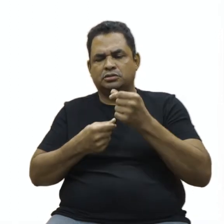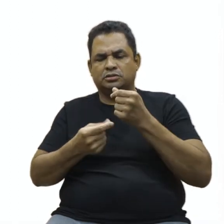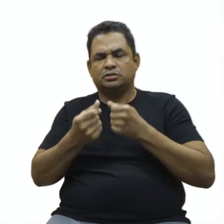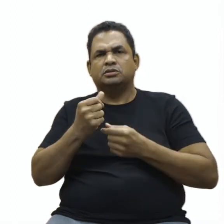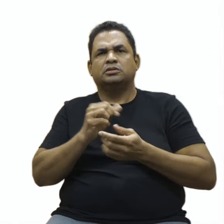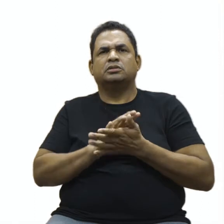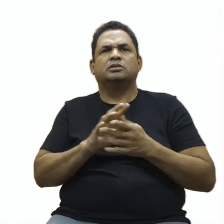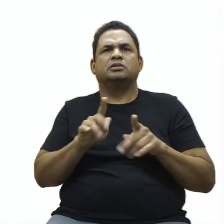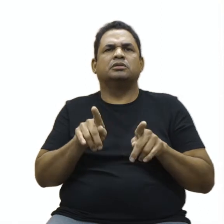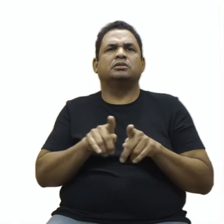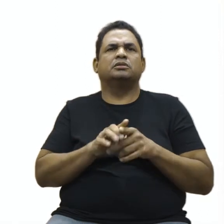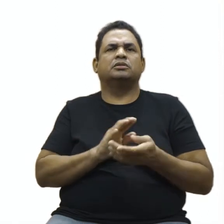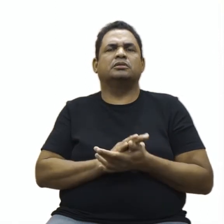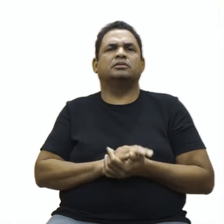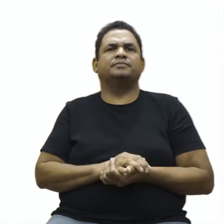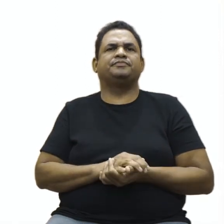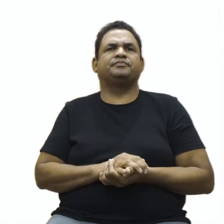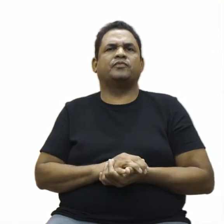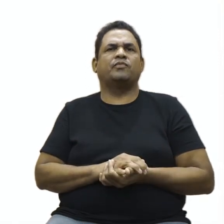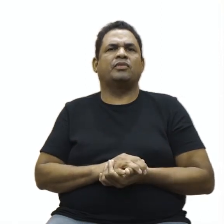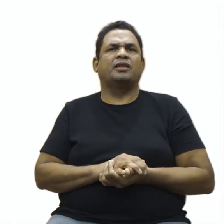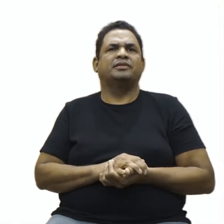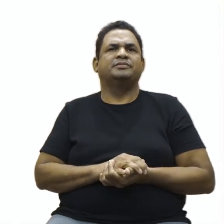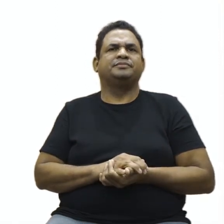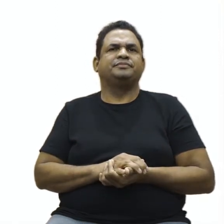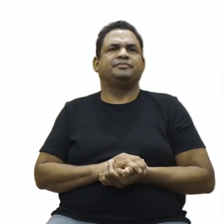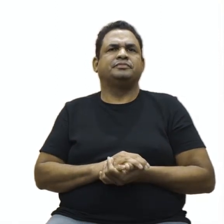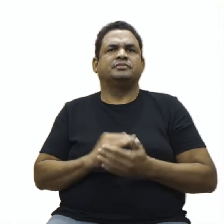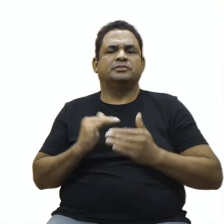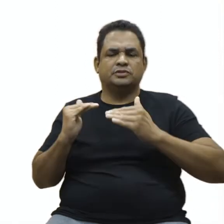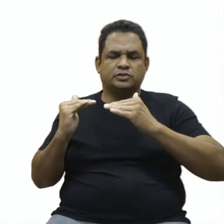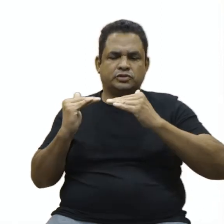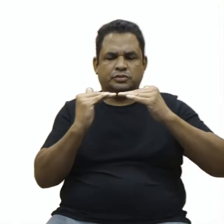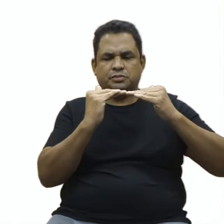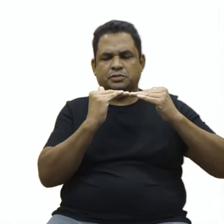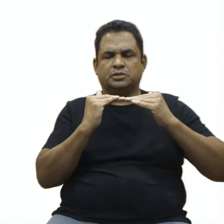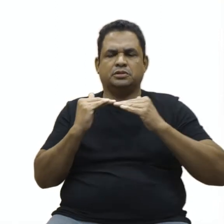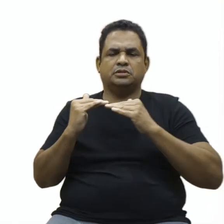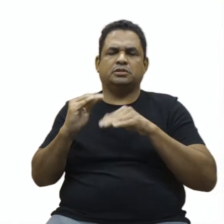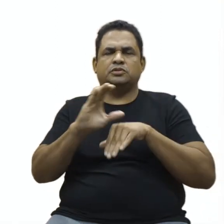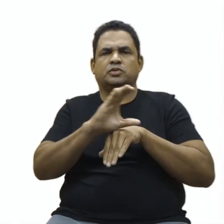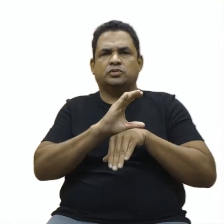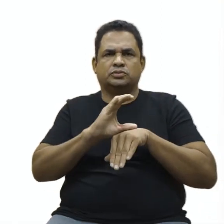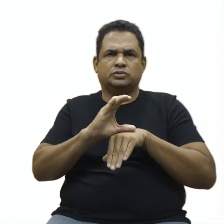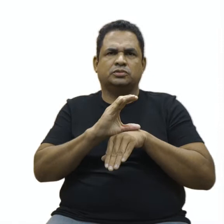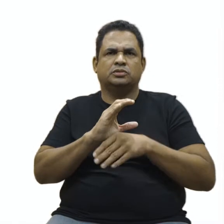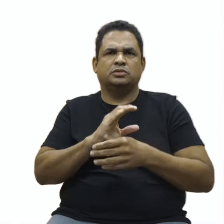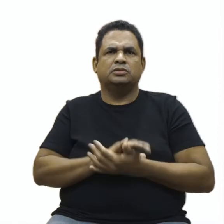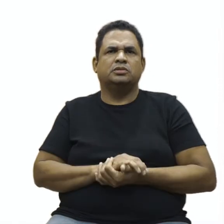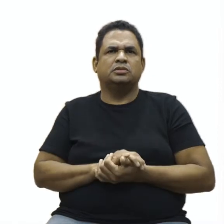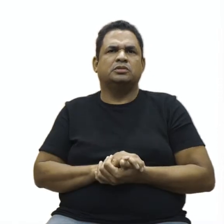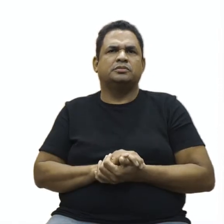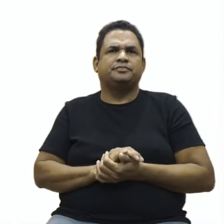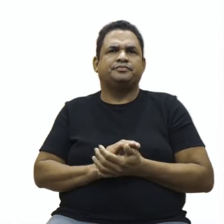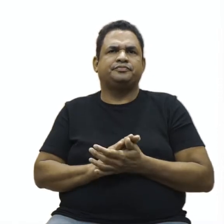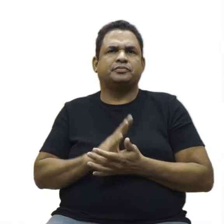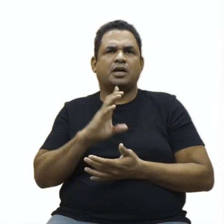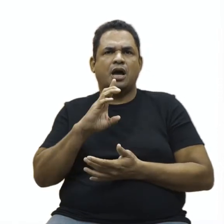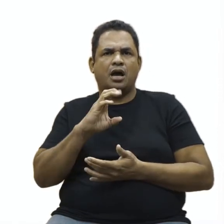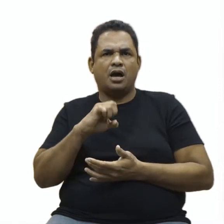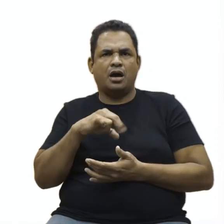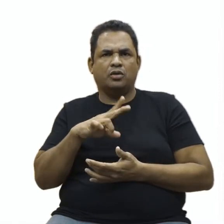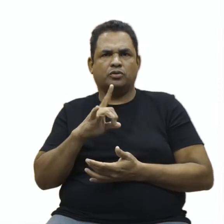C, né, letra B, socialização da riqueza. C, estabilidade constitucional? D, autodeterminação